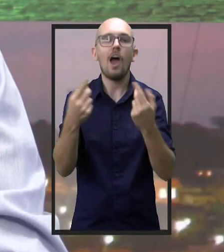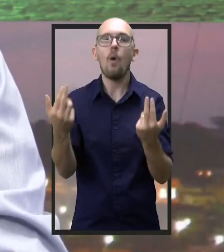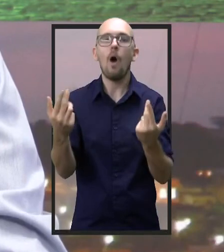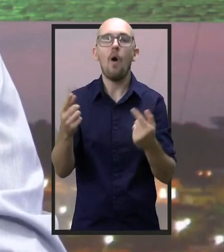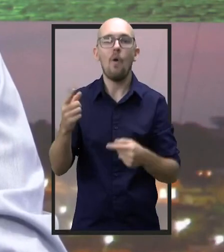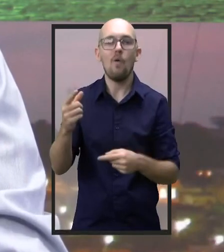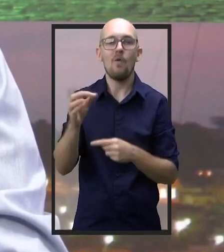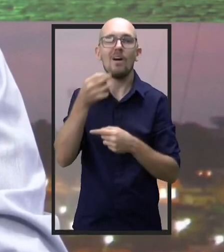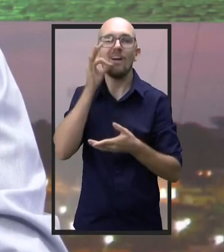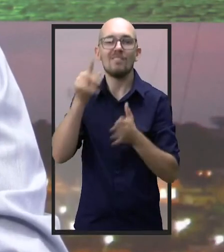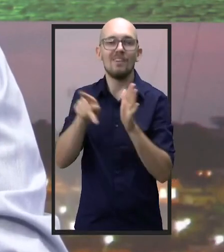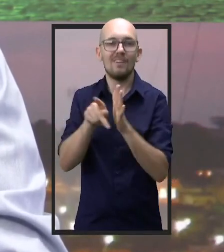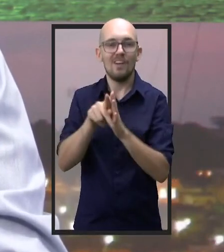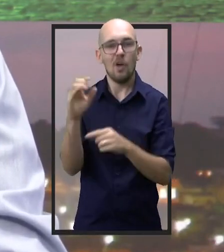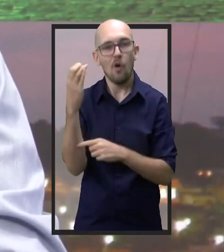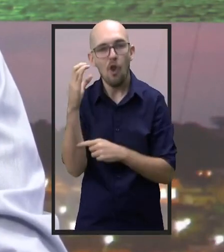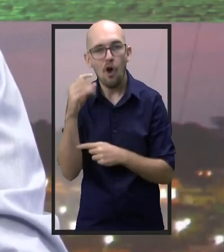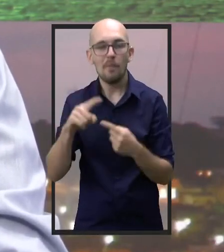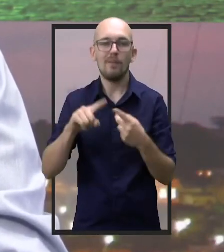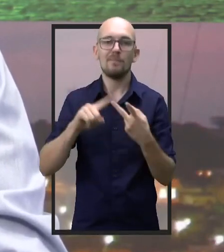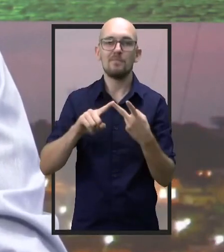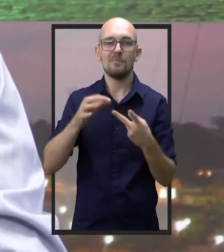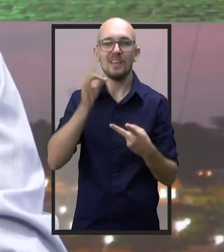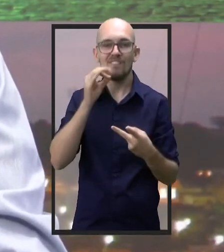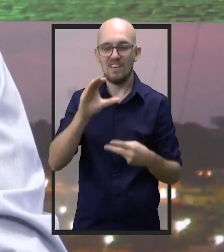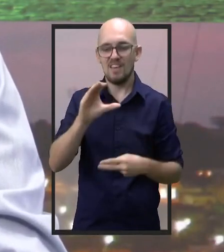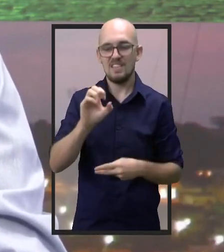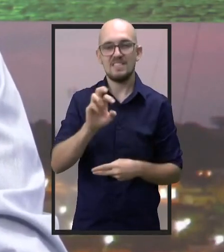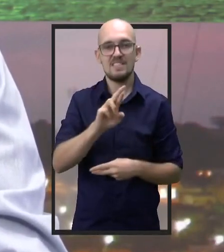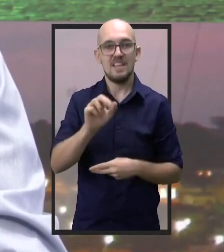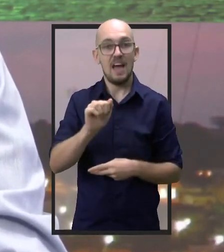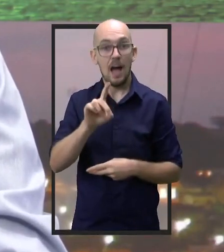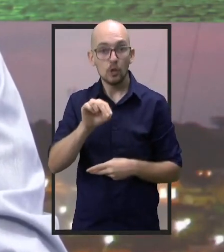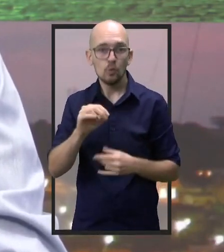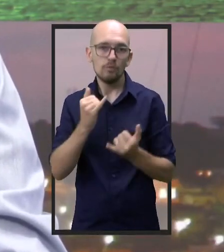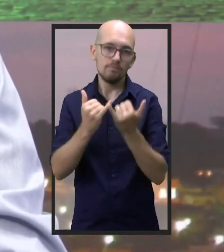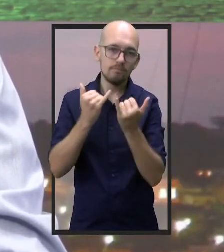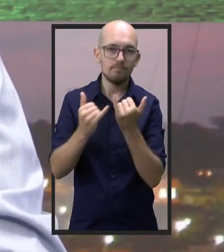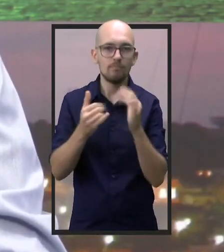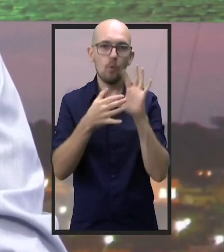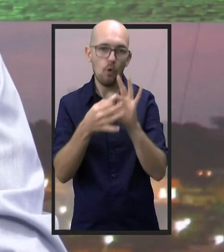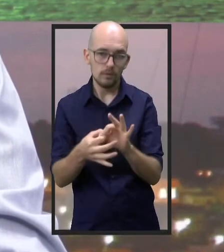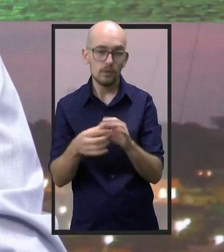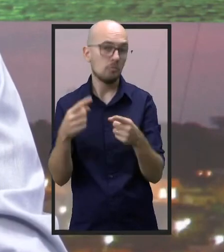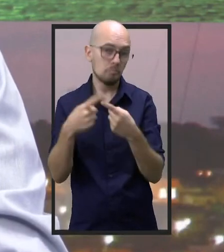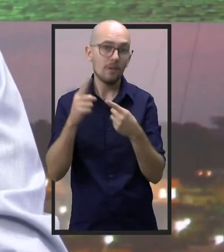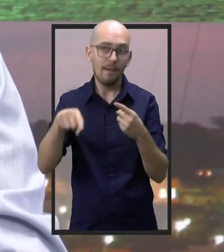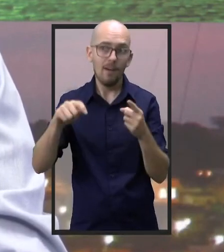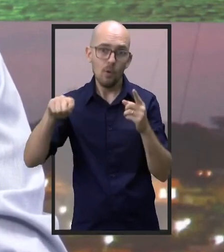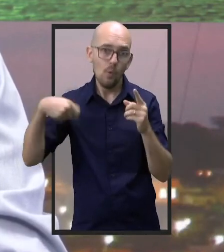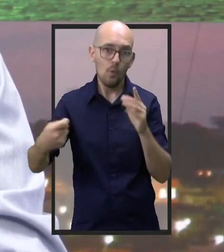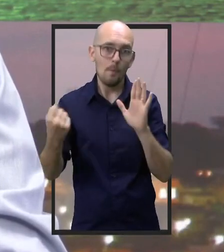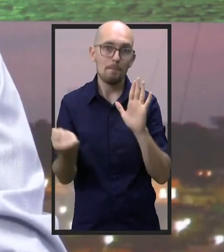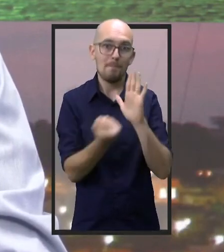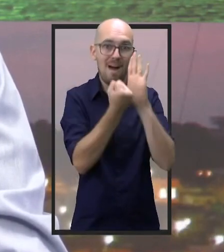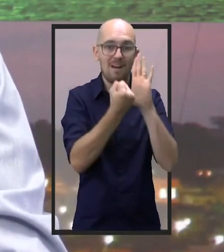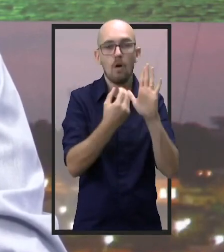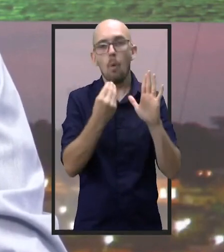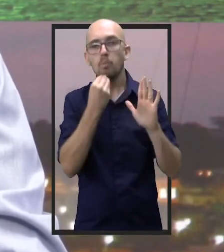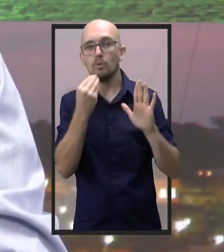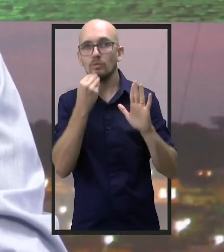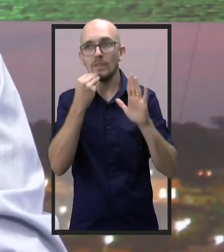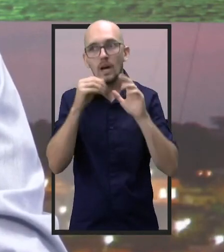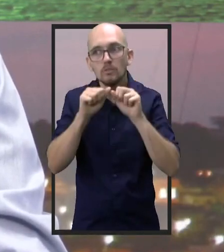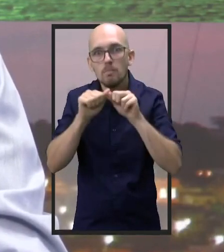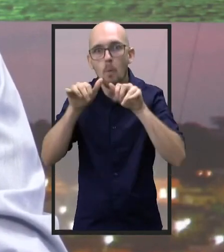o café do Cerrado está levando esse contexto, é um pouco de marca e oportunidade e prospectar